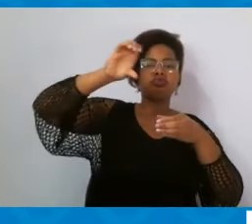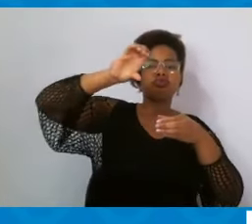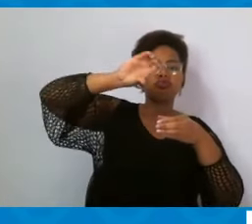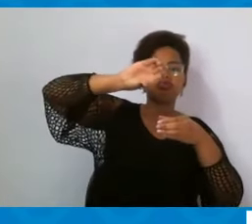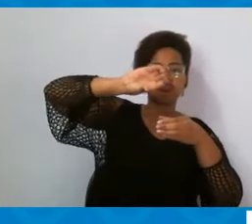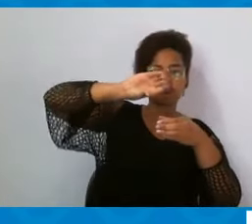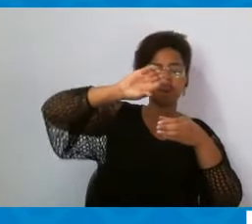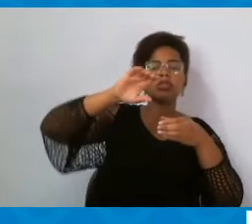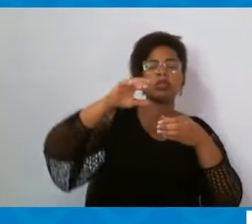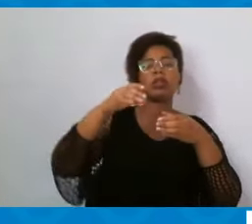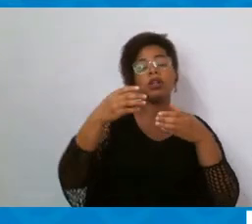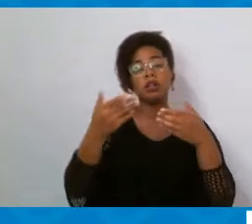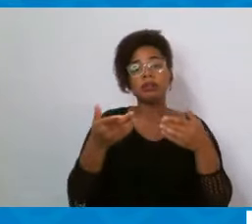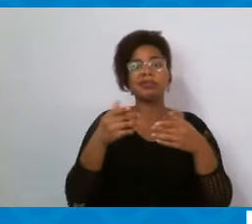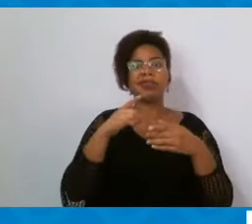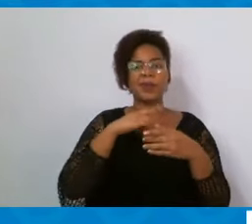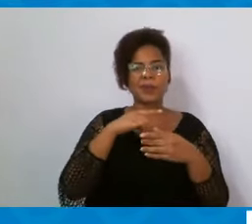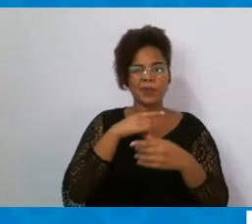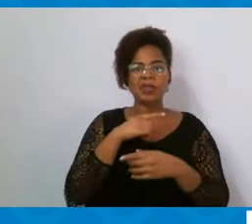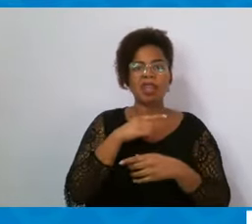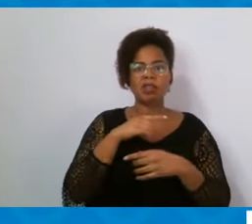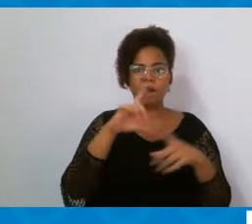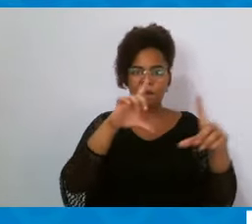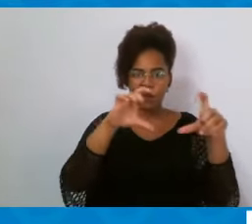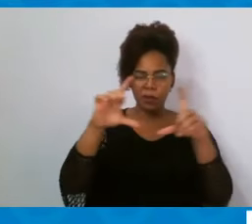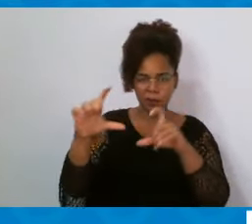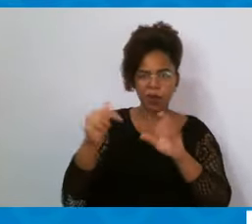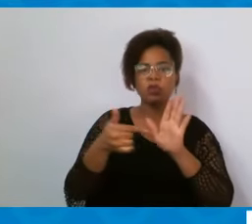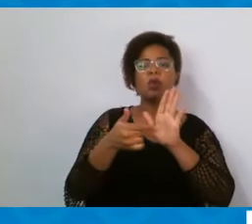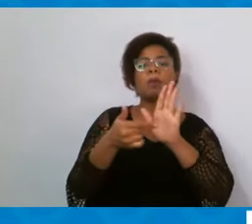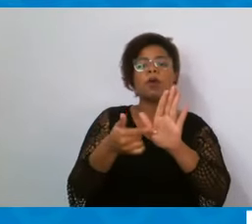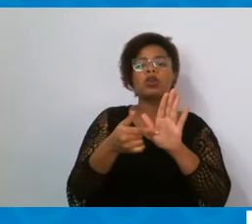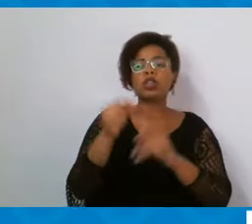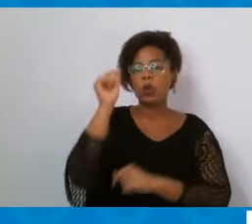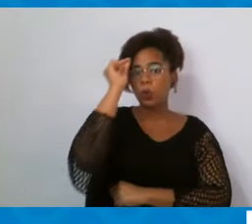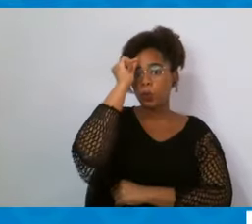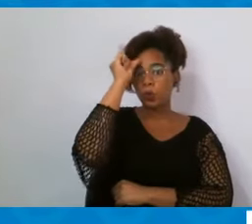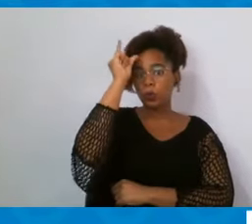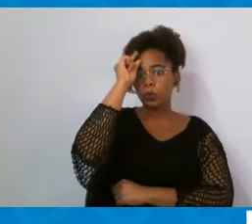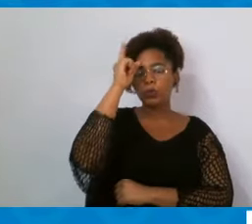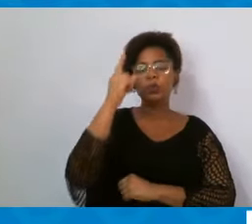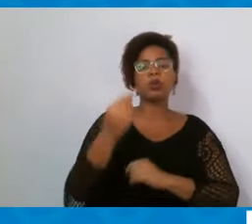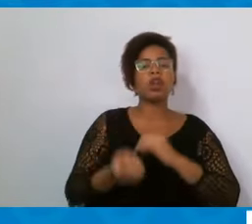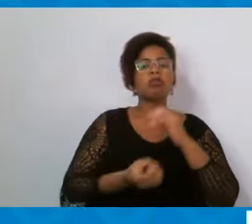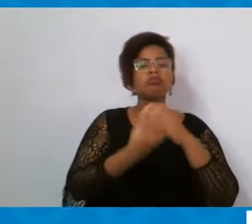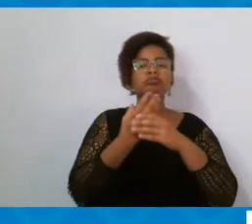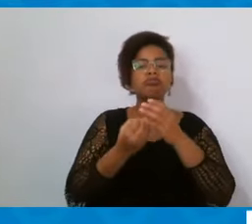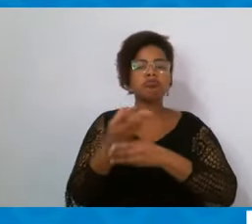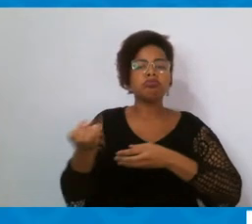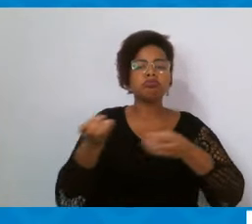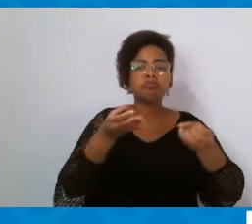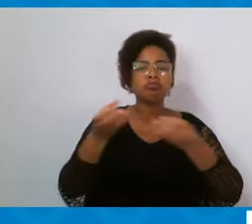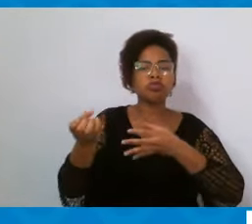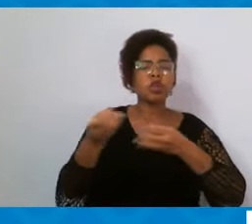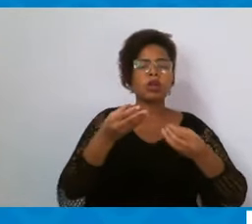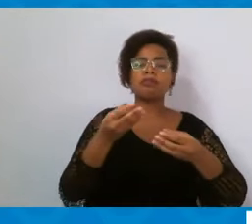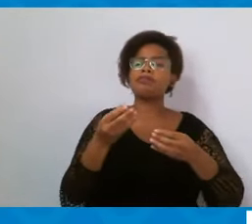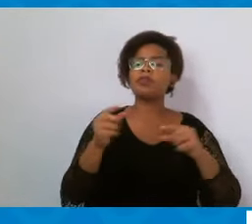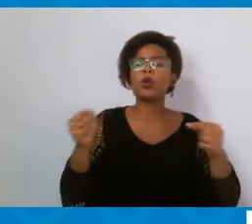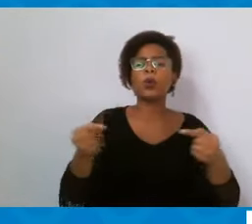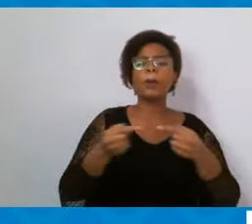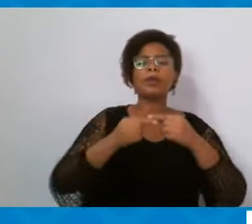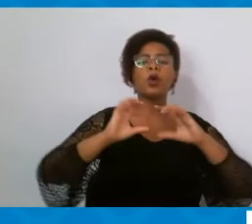né? Todos os dois são cultura maker, é um comportamento ou um arranjo social baseado em